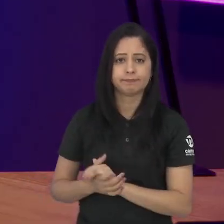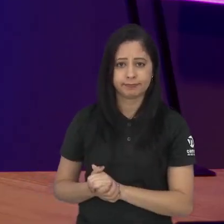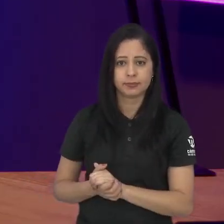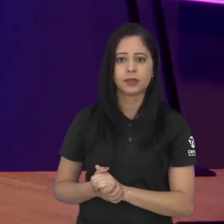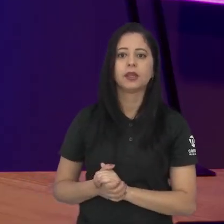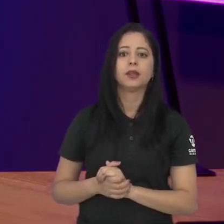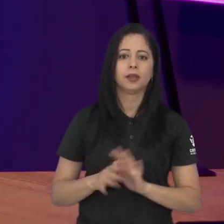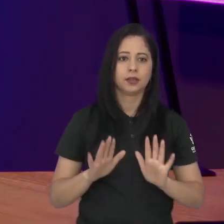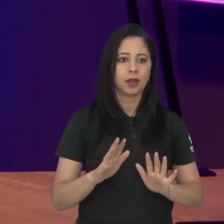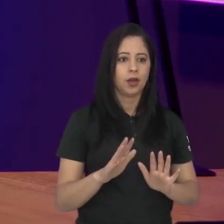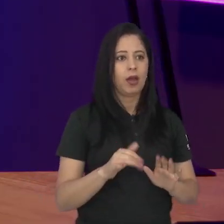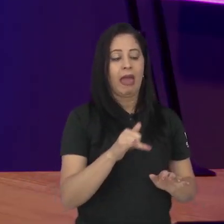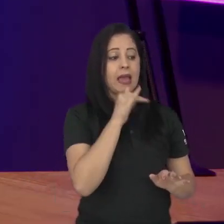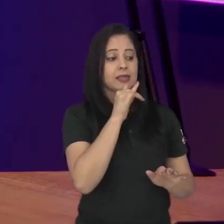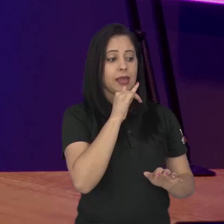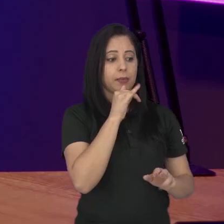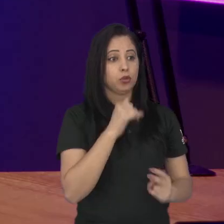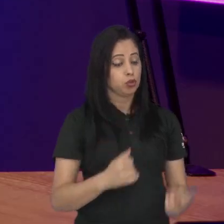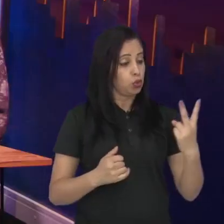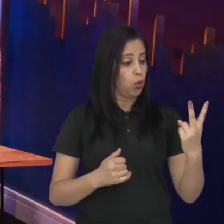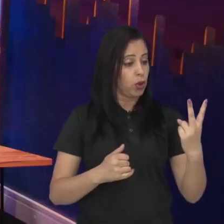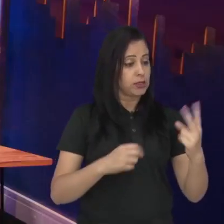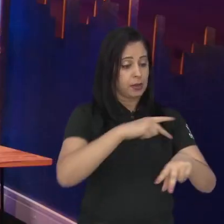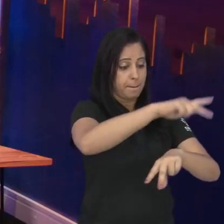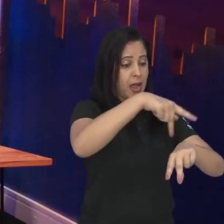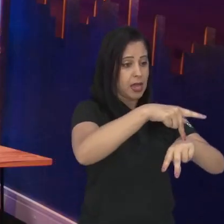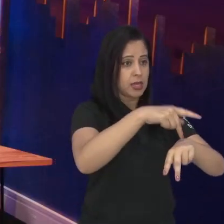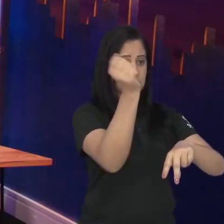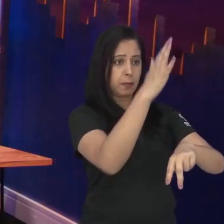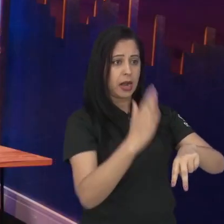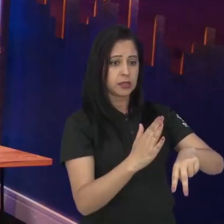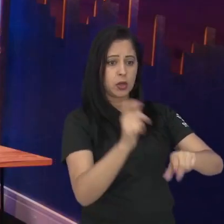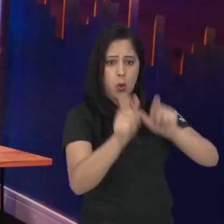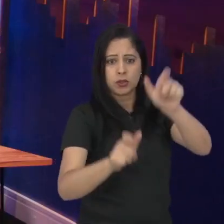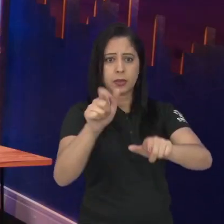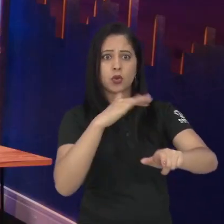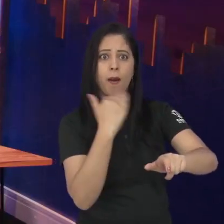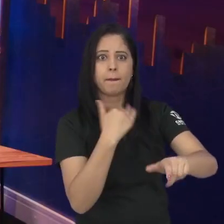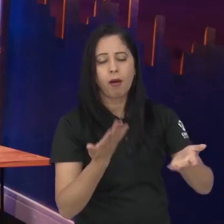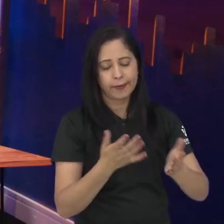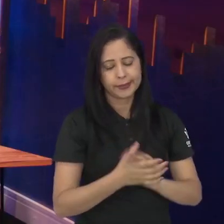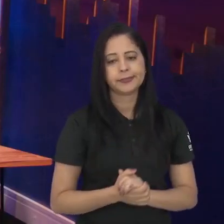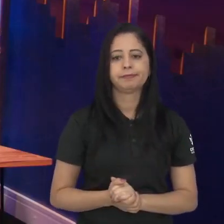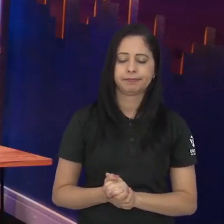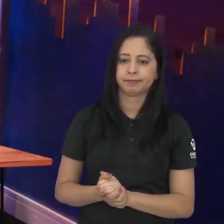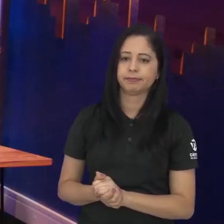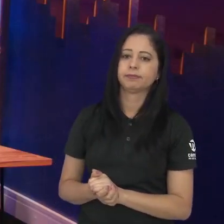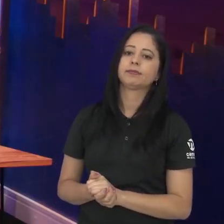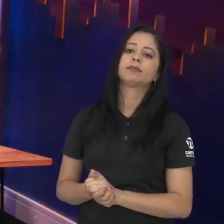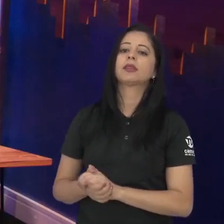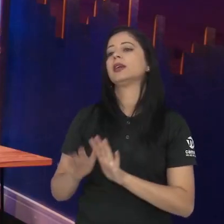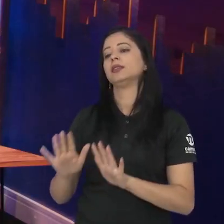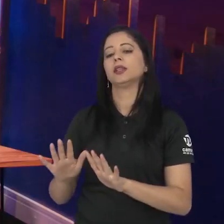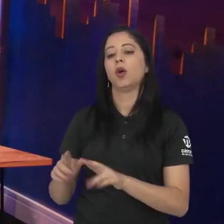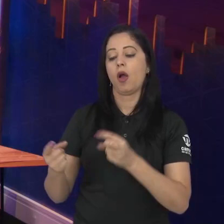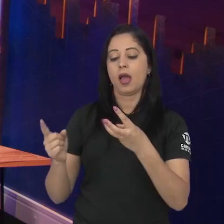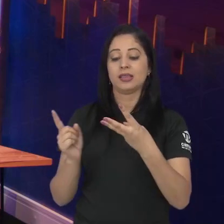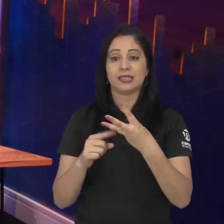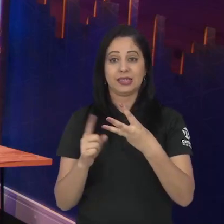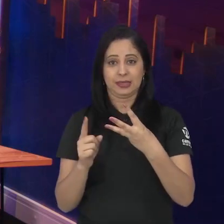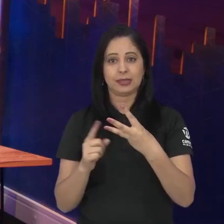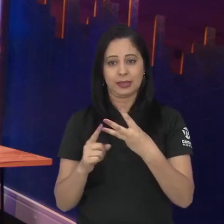são 2 Brasis, praticamente. Nossa, é muita coisa. E dessas pandemias, né, a varíola,